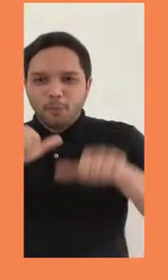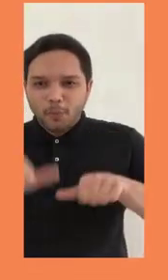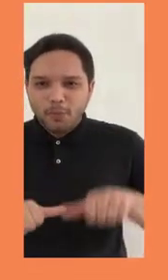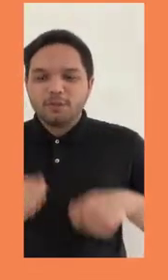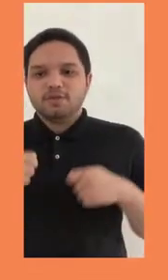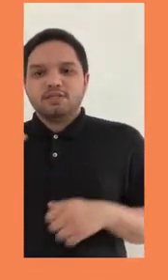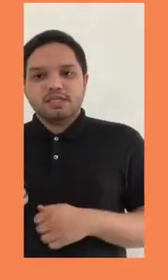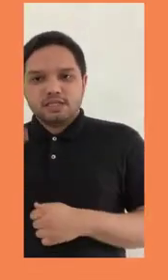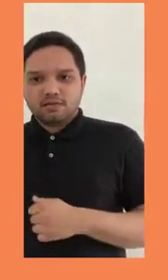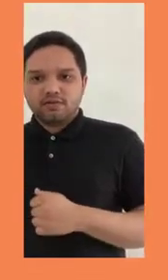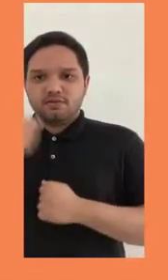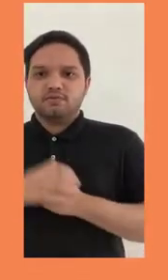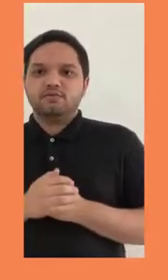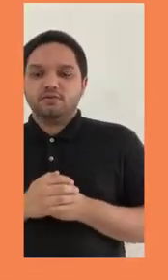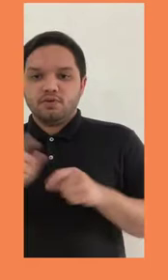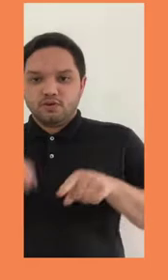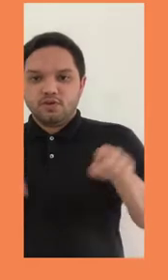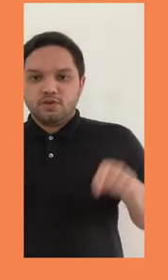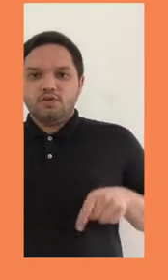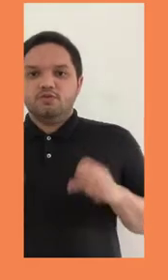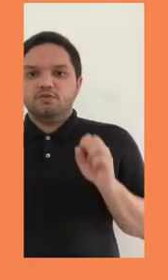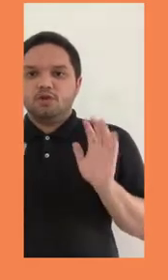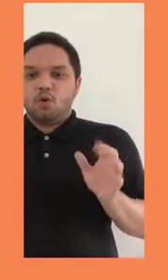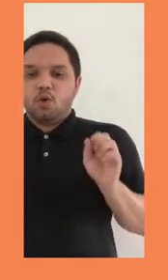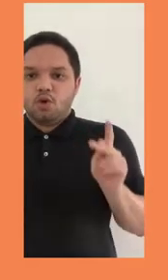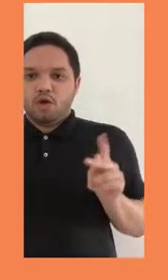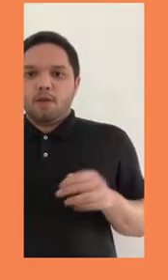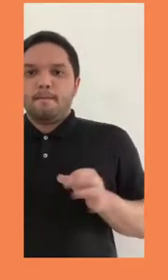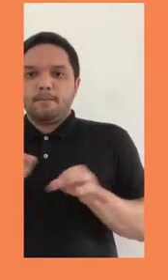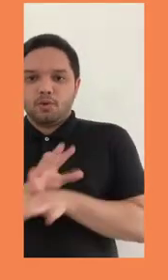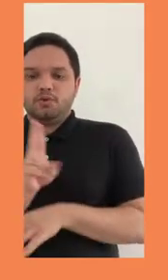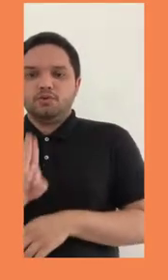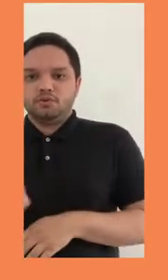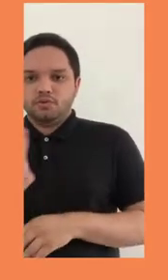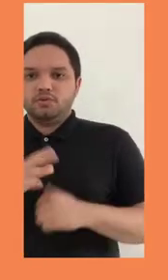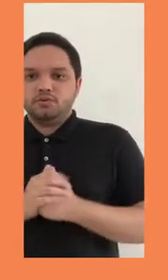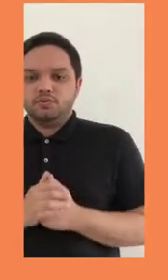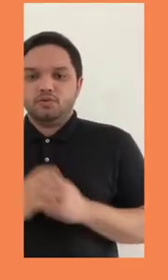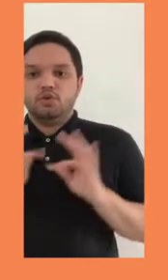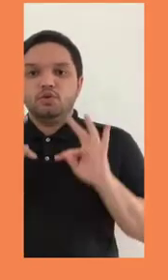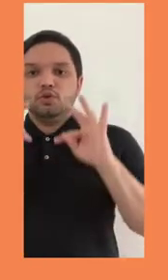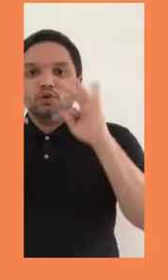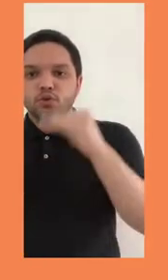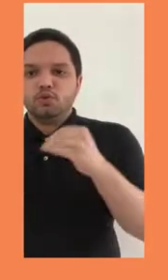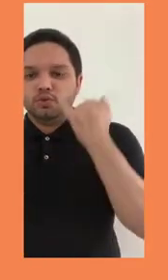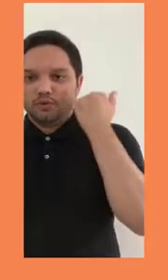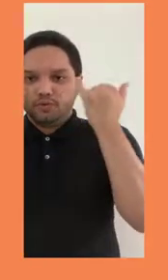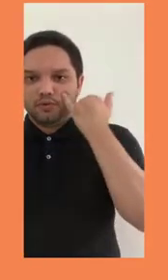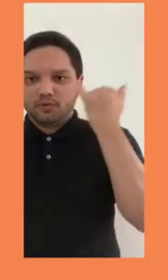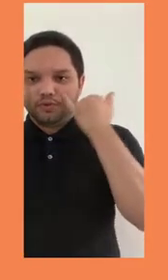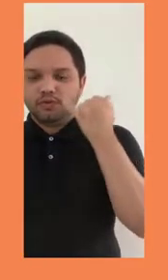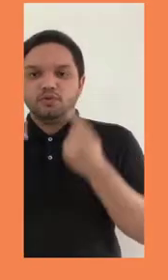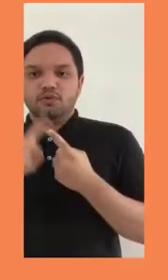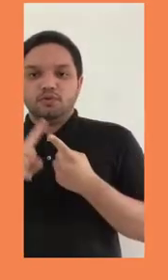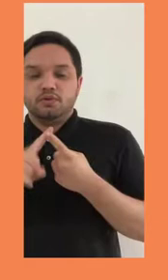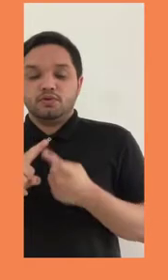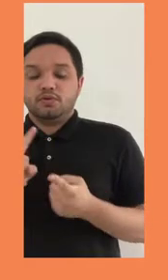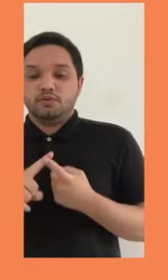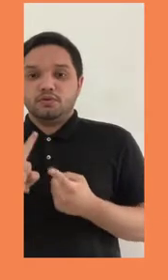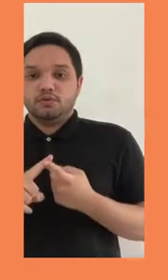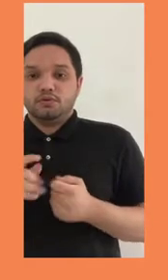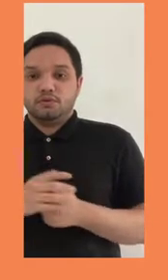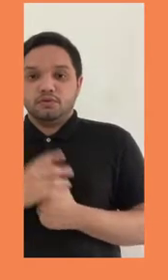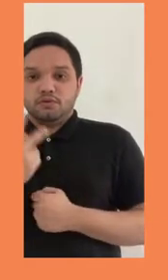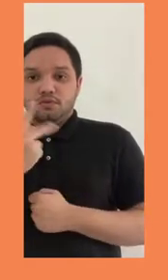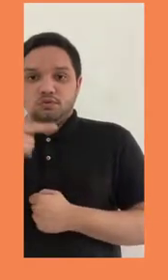após isso não esqueçam de salvar as mudanças para que você tenha os seus níveis atualizados